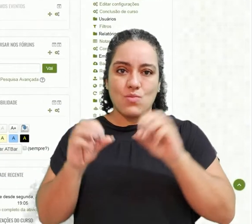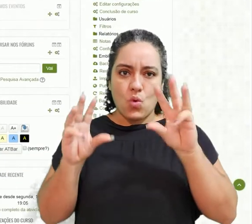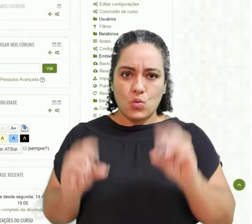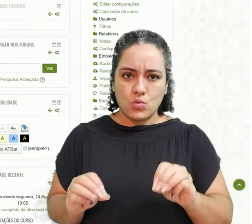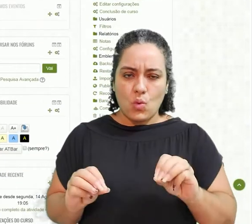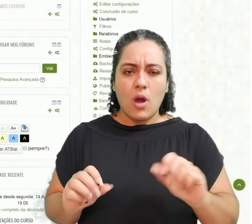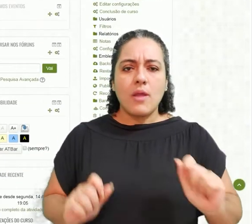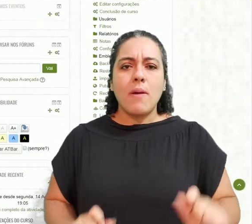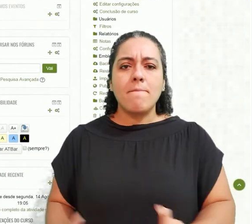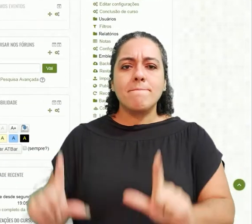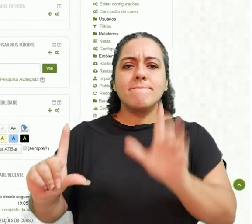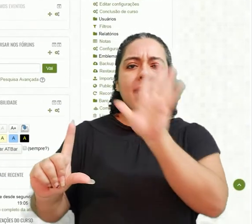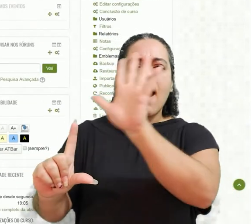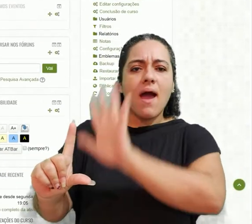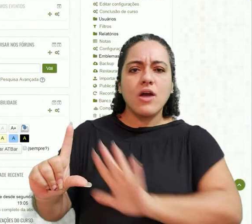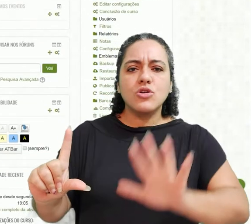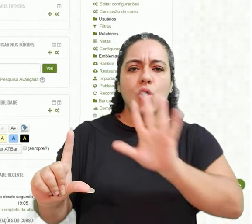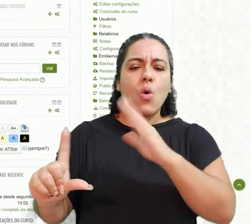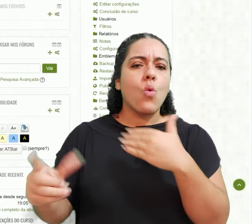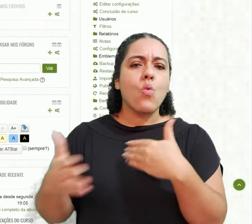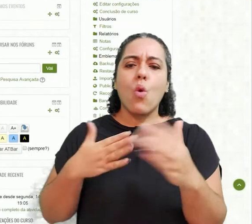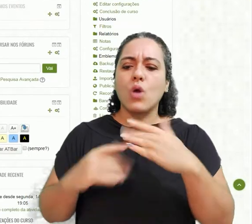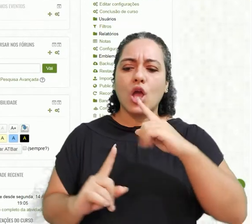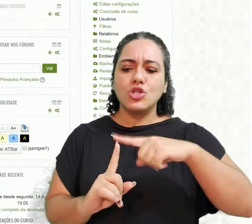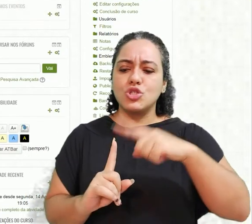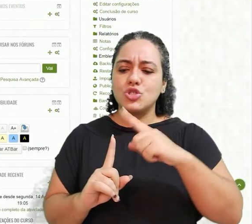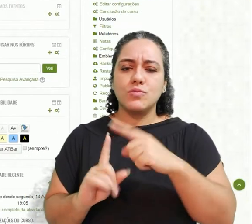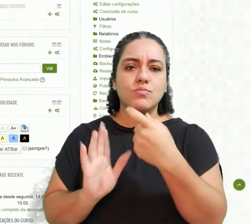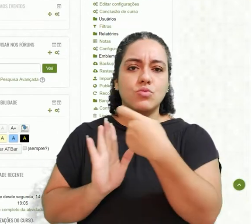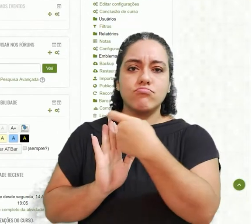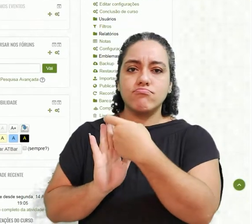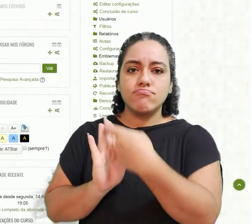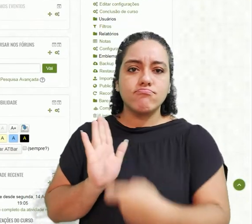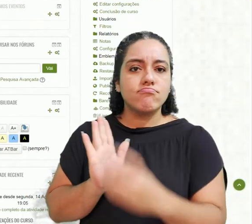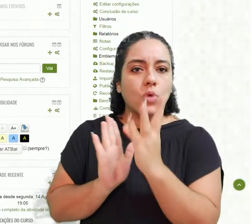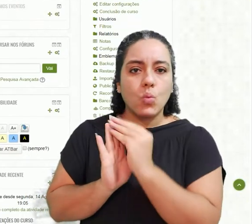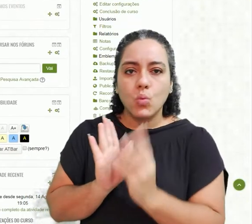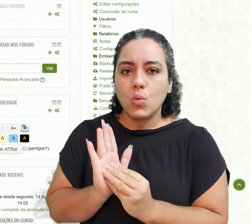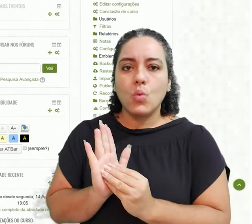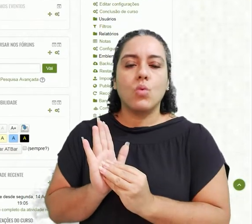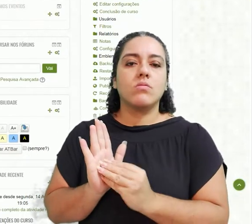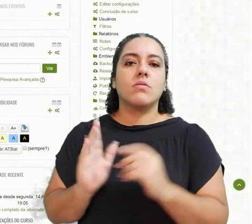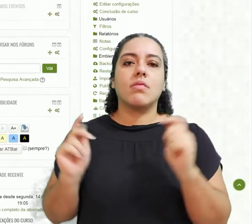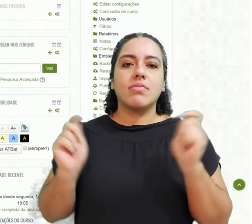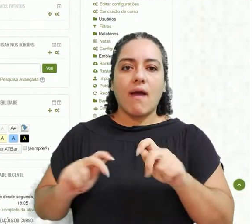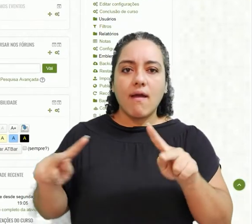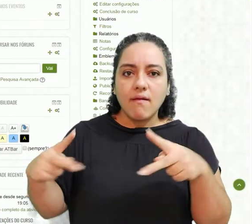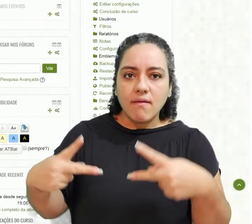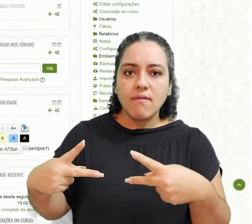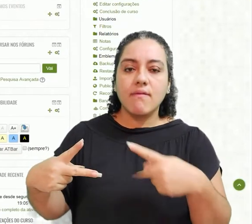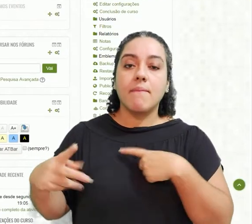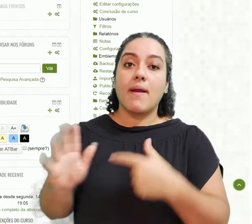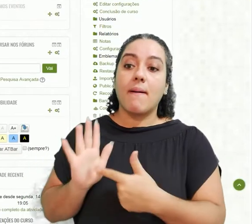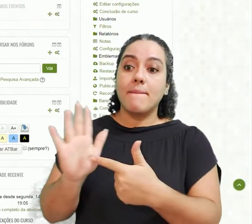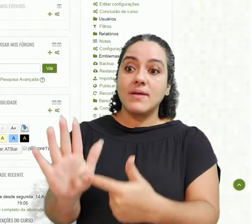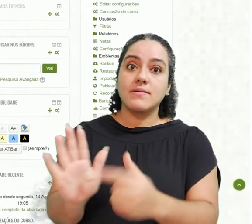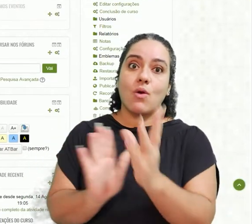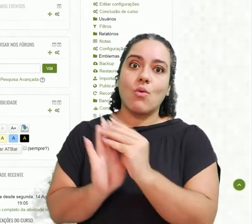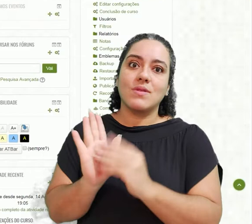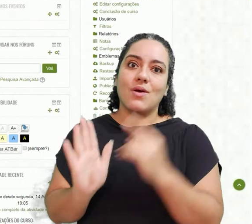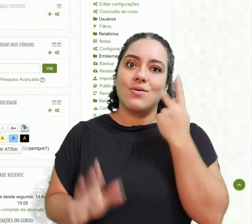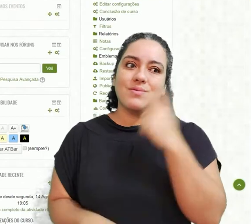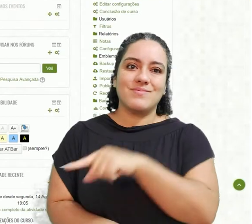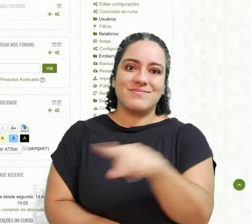serve para você colocar qualquer tipo de conteúdo e per texto para você apresentar algum conteúdo